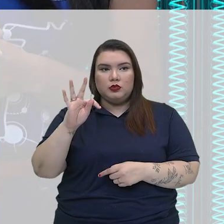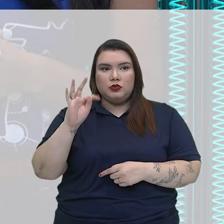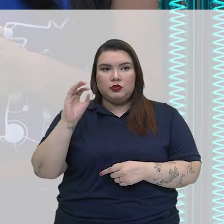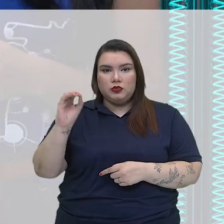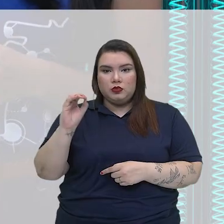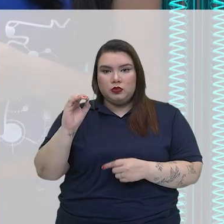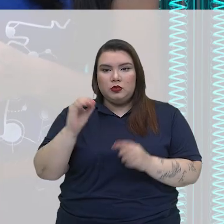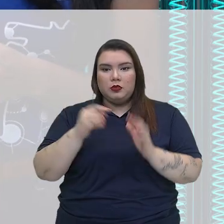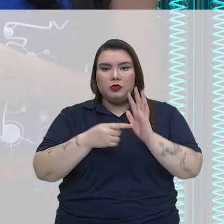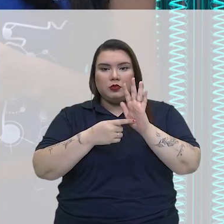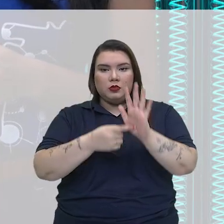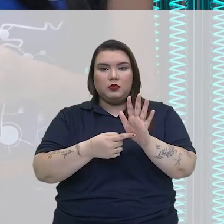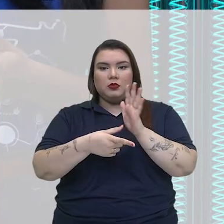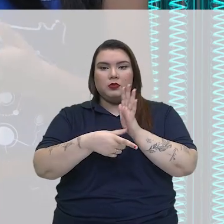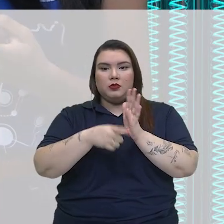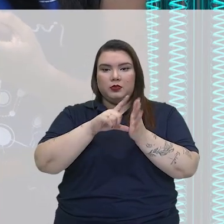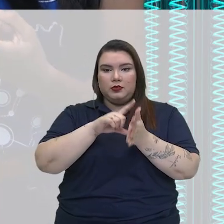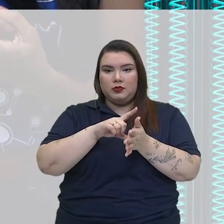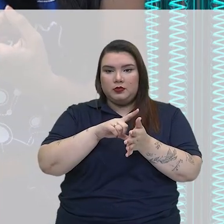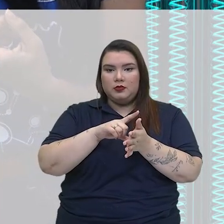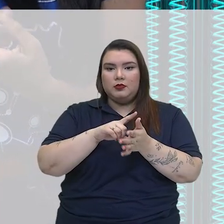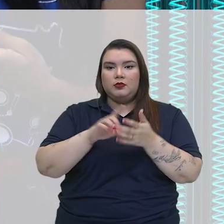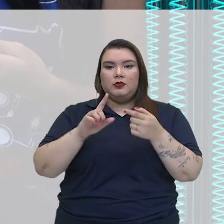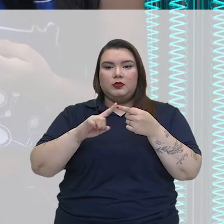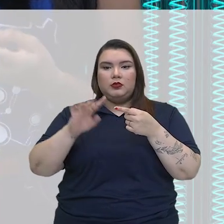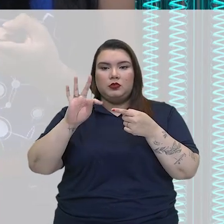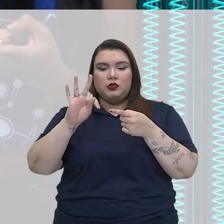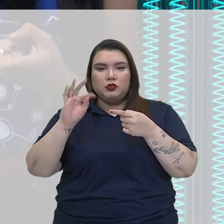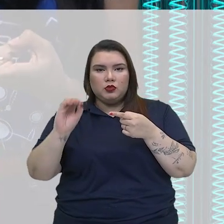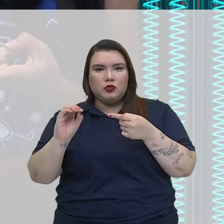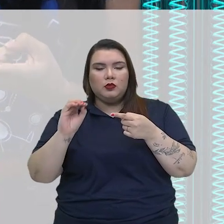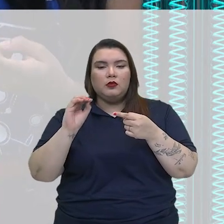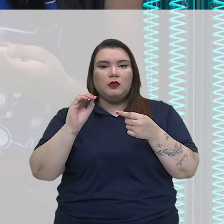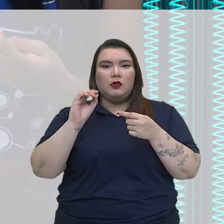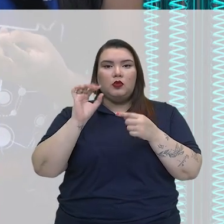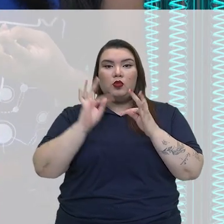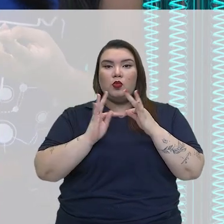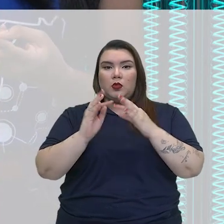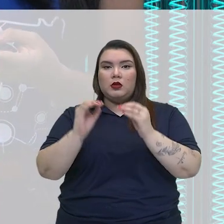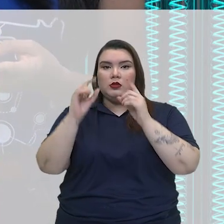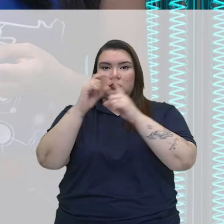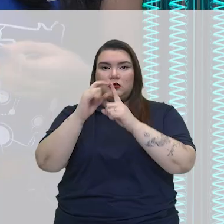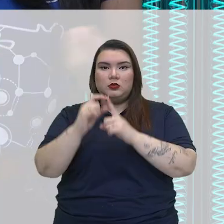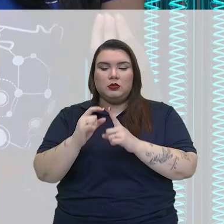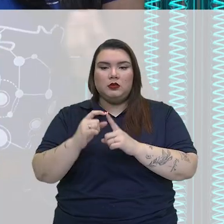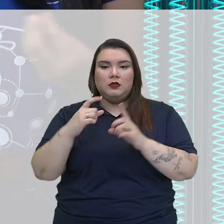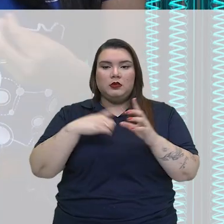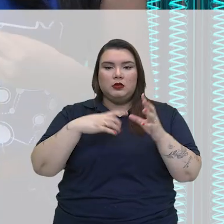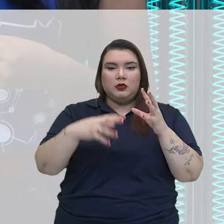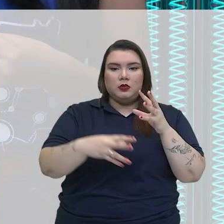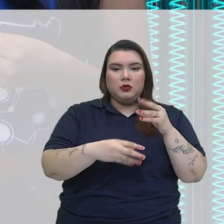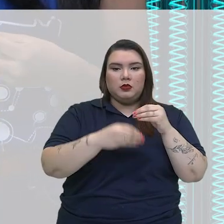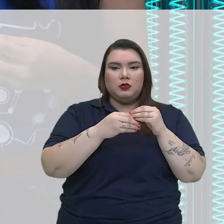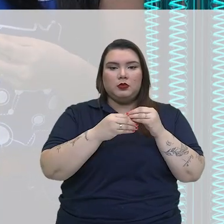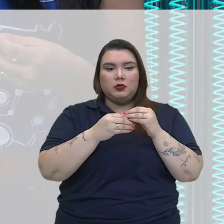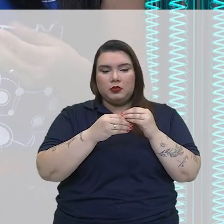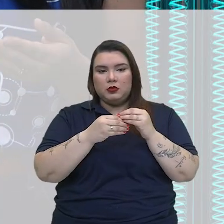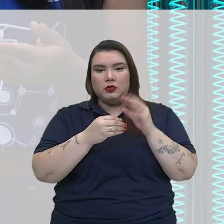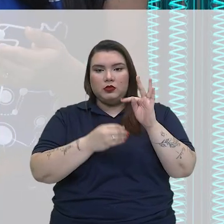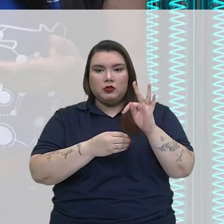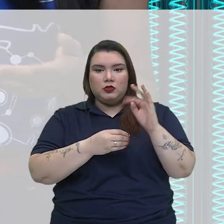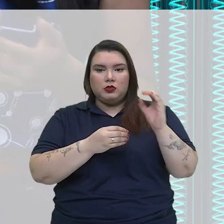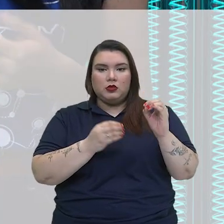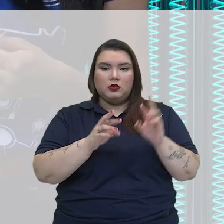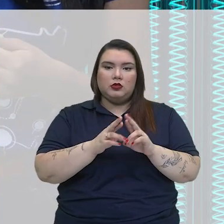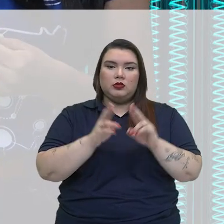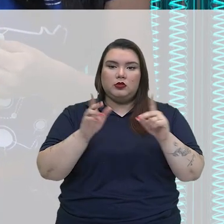antes dele. Como eu já falei, né, nós vimos to swim, to jump, to enjoy, aproveitar. É diferente,